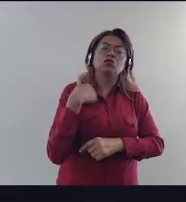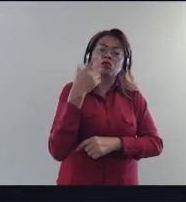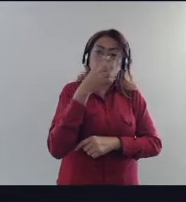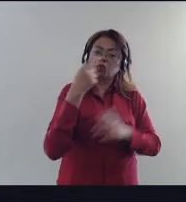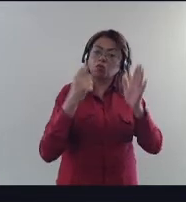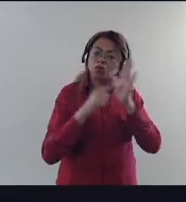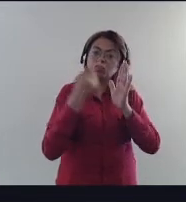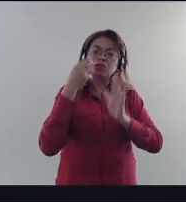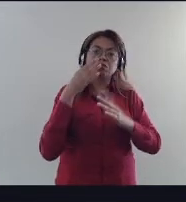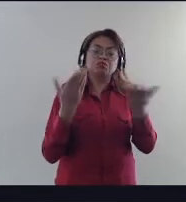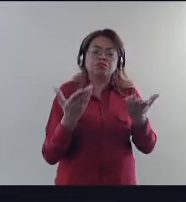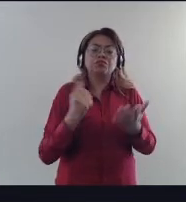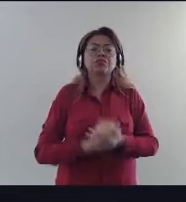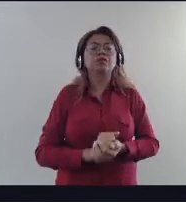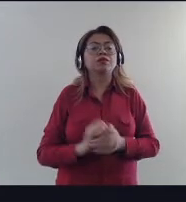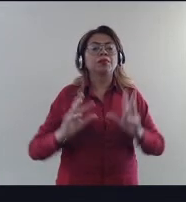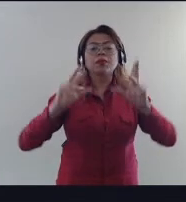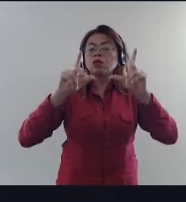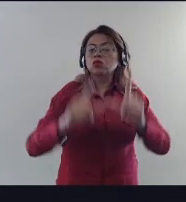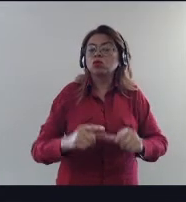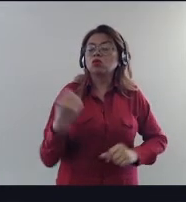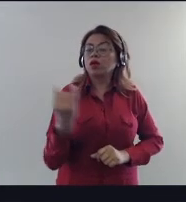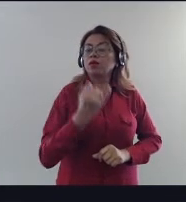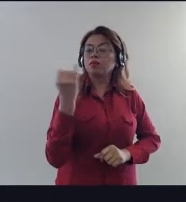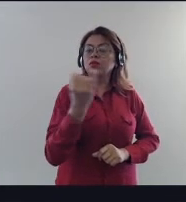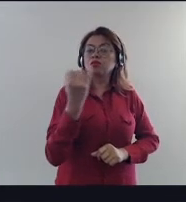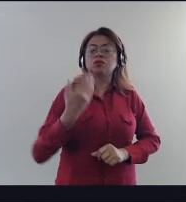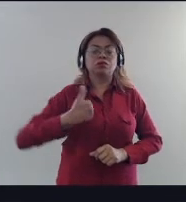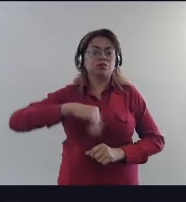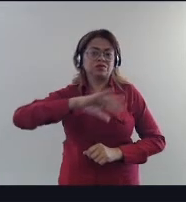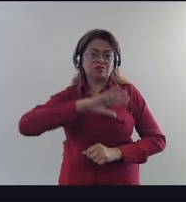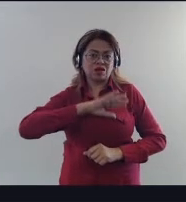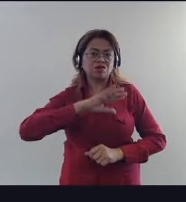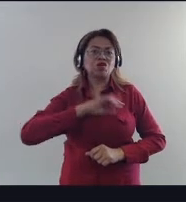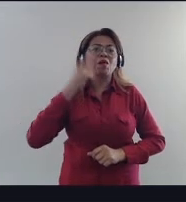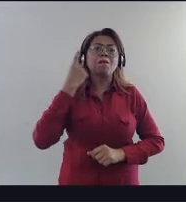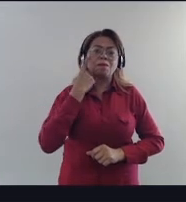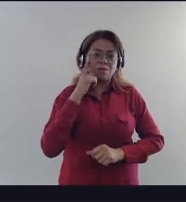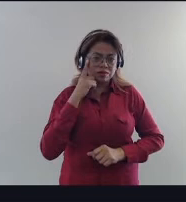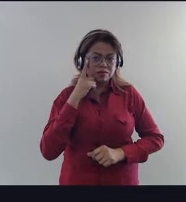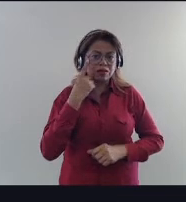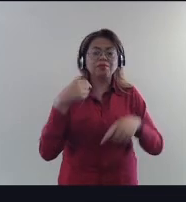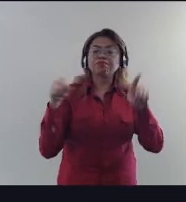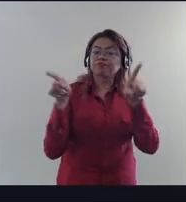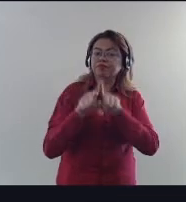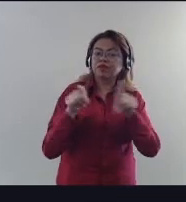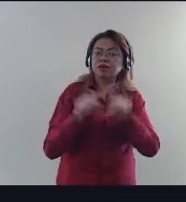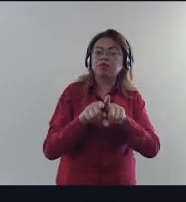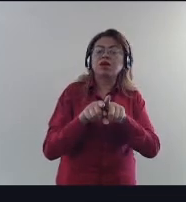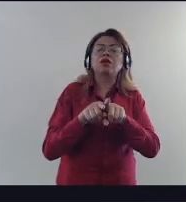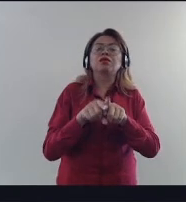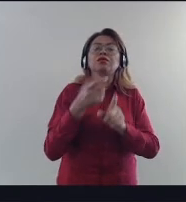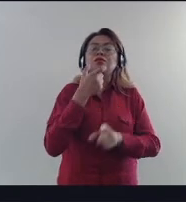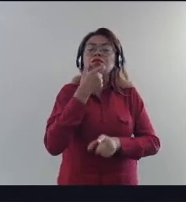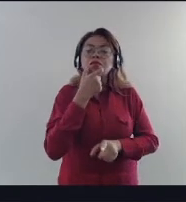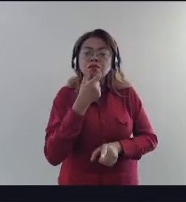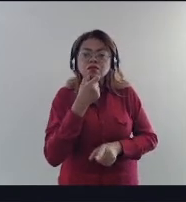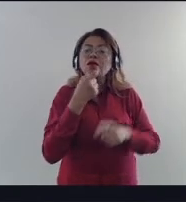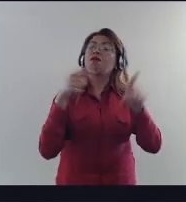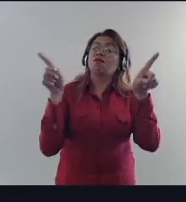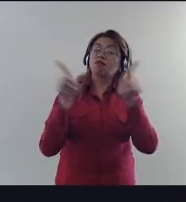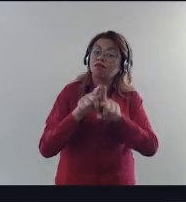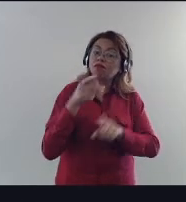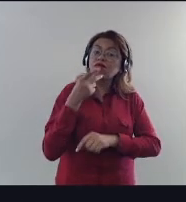deles. Então, tudo isso é muito importante para a gente pensar. O próprio Reino Unido aqui está falando do Future